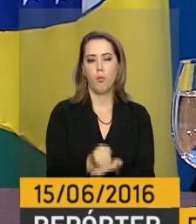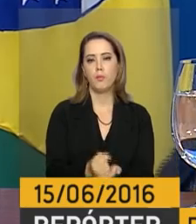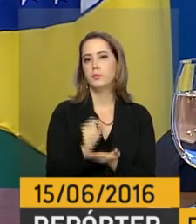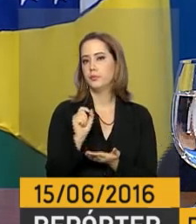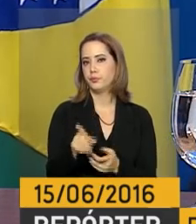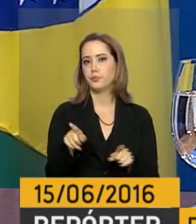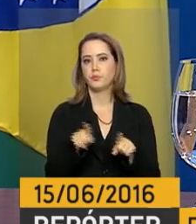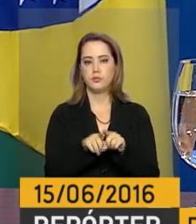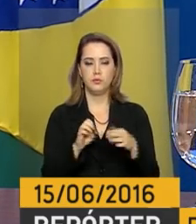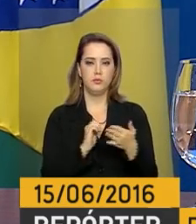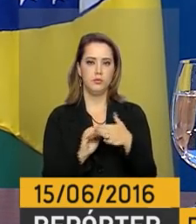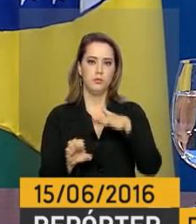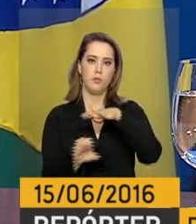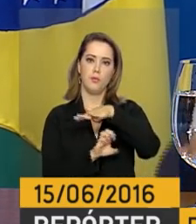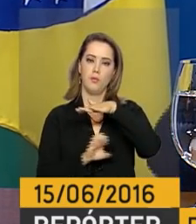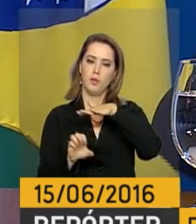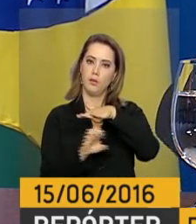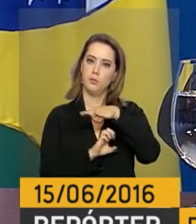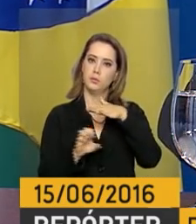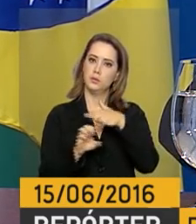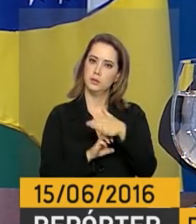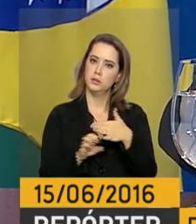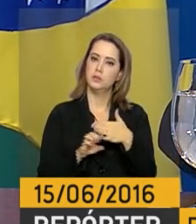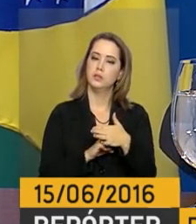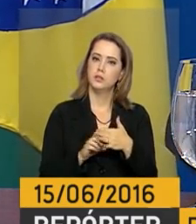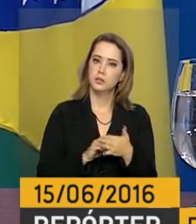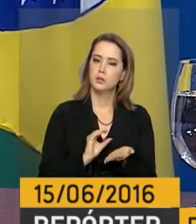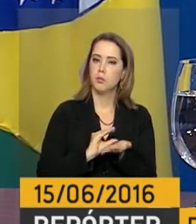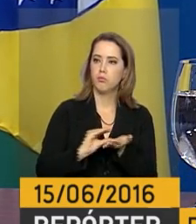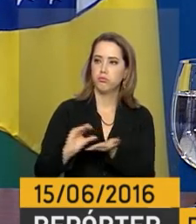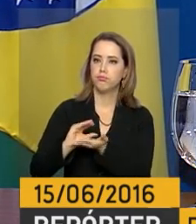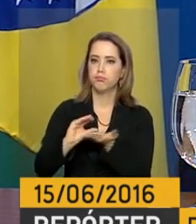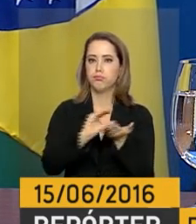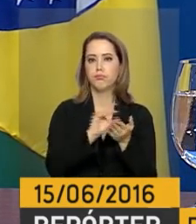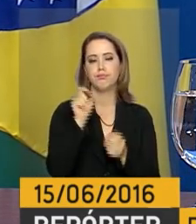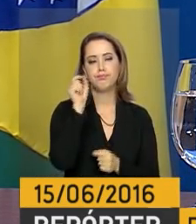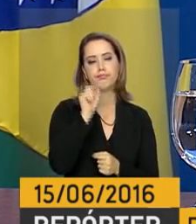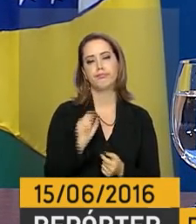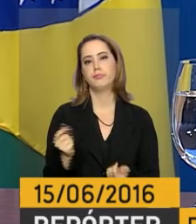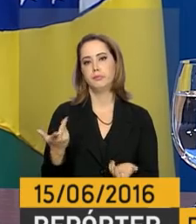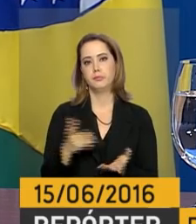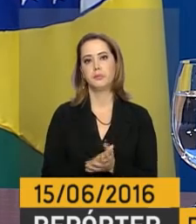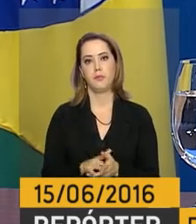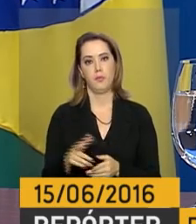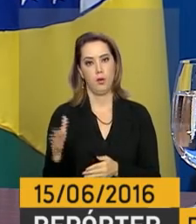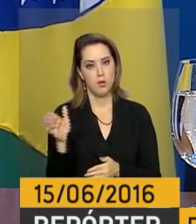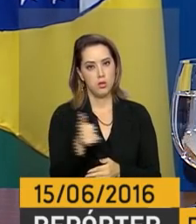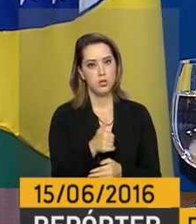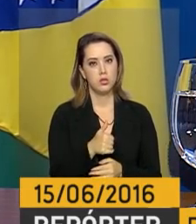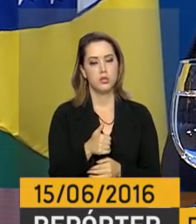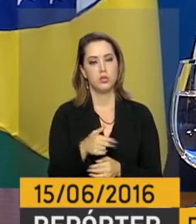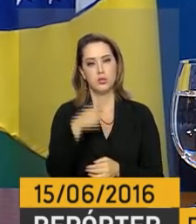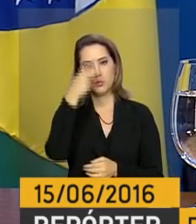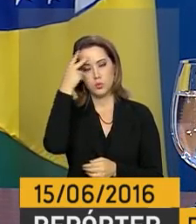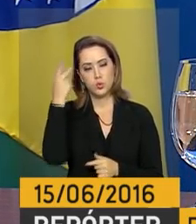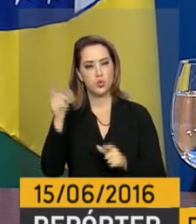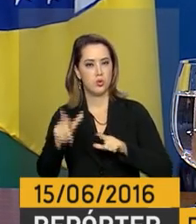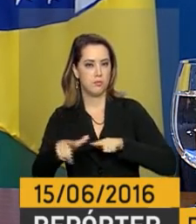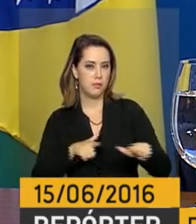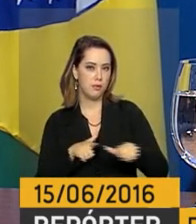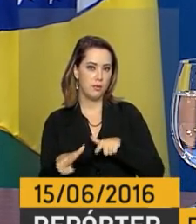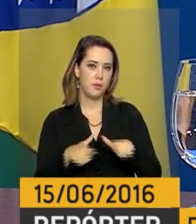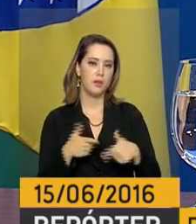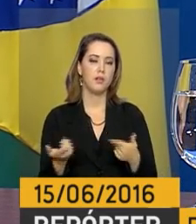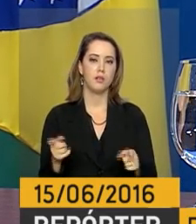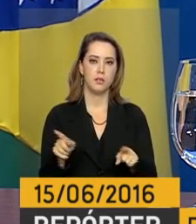empresas passarem a investir e antes de investir contratar funcionários que foram demitidos,